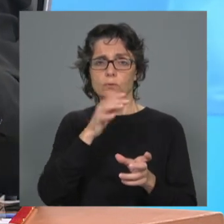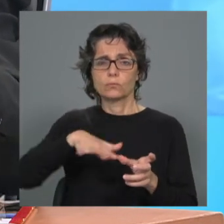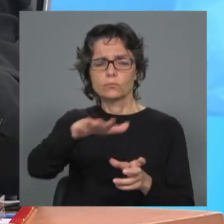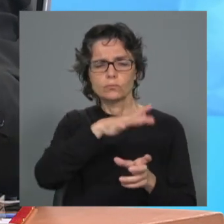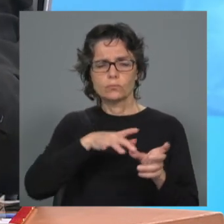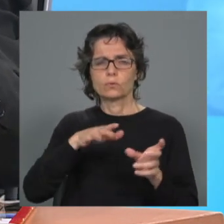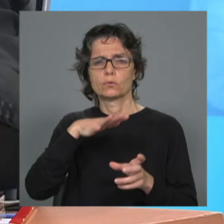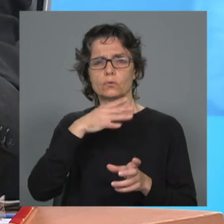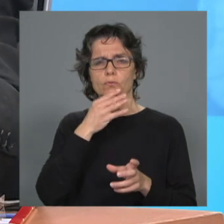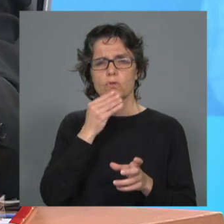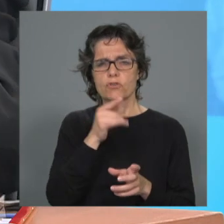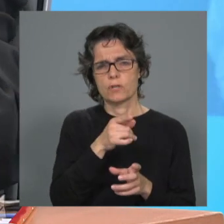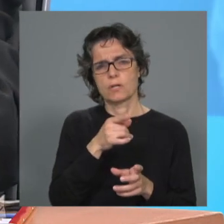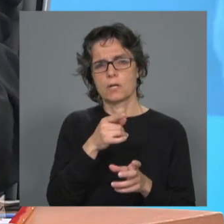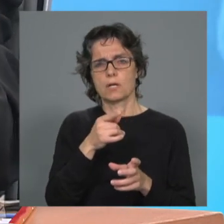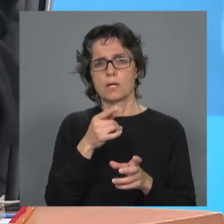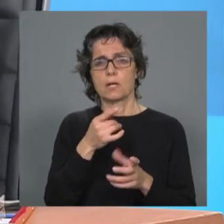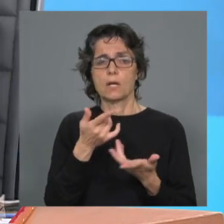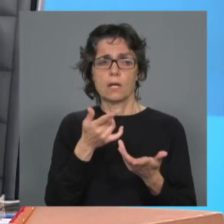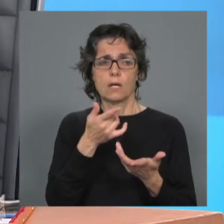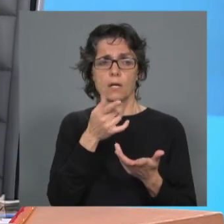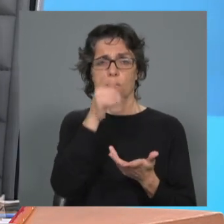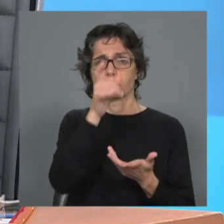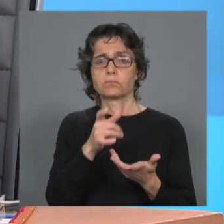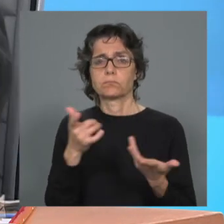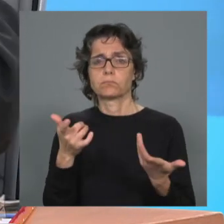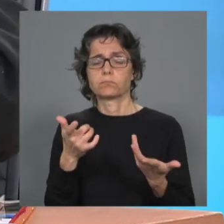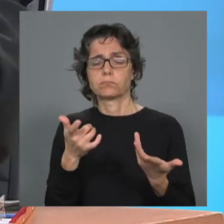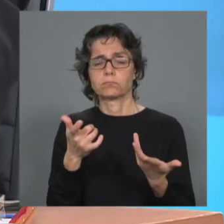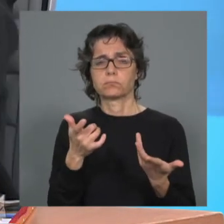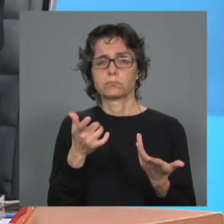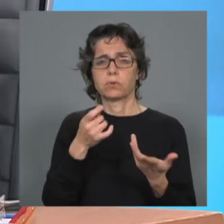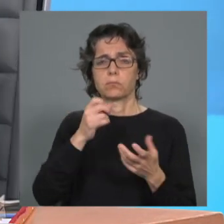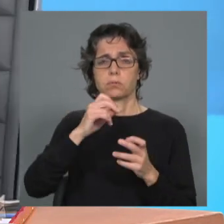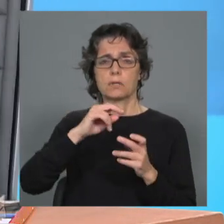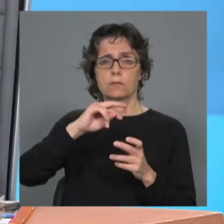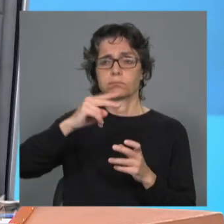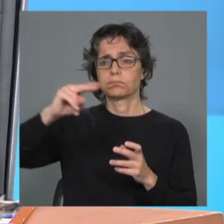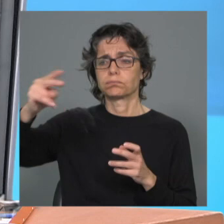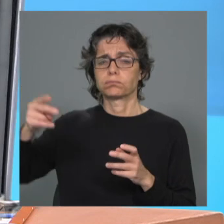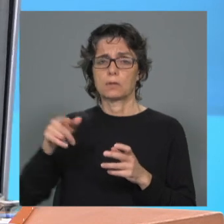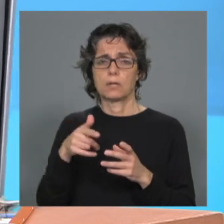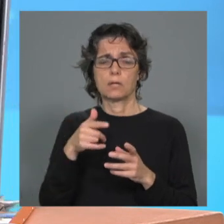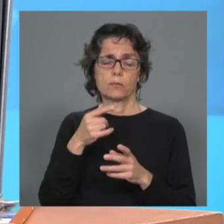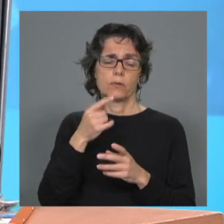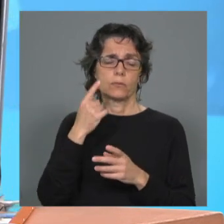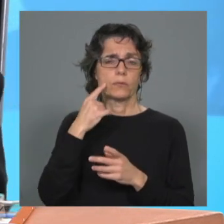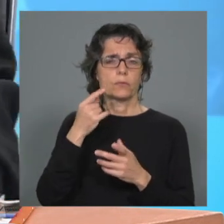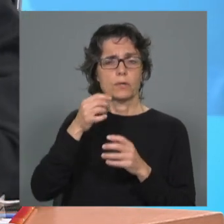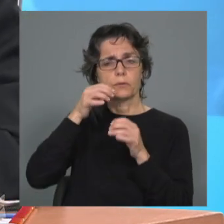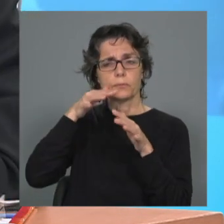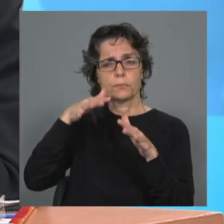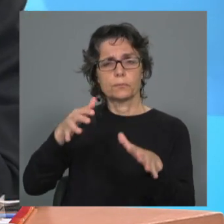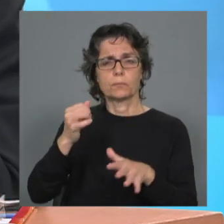é parte de um povo nómada, sabe o que é que são essas figuras e o valor dessas figuras, que era a tradição profética. São os